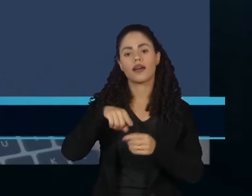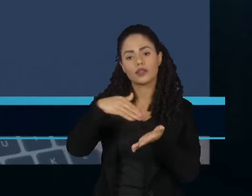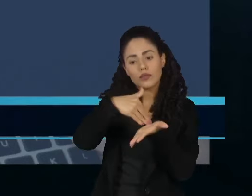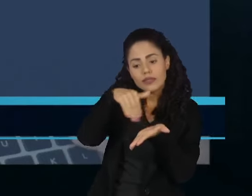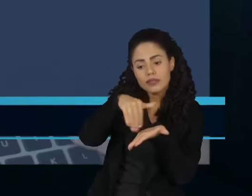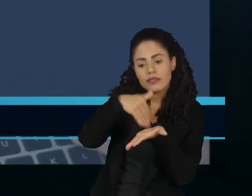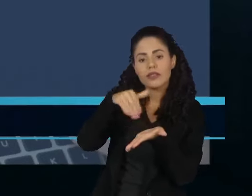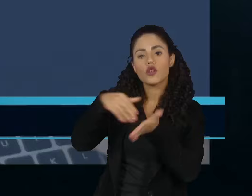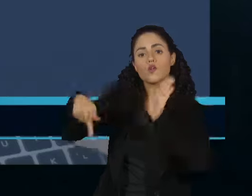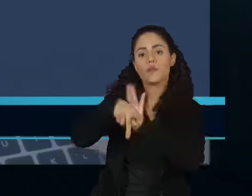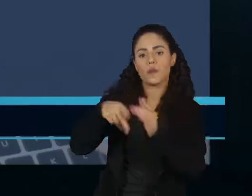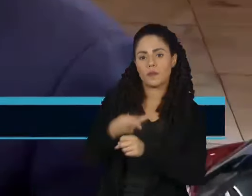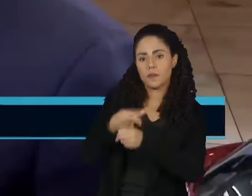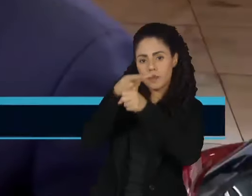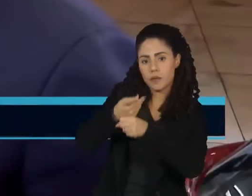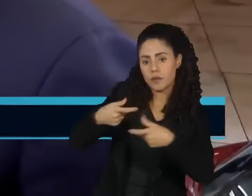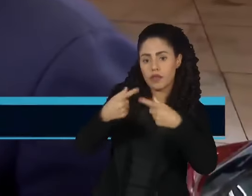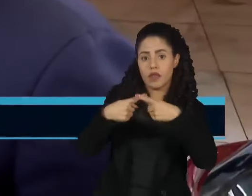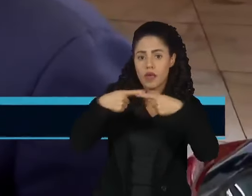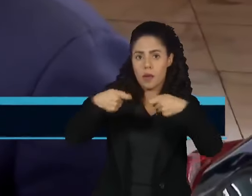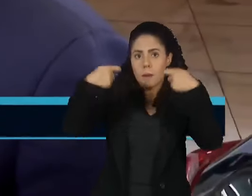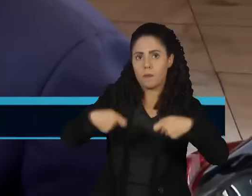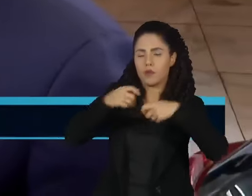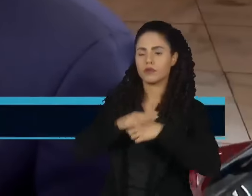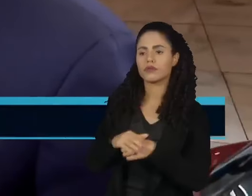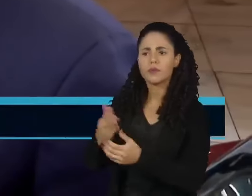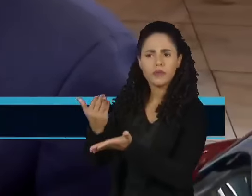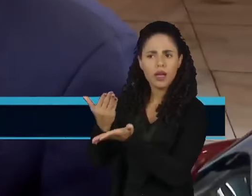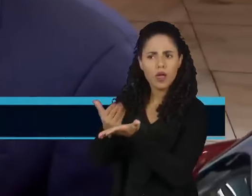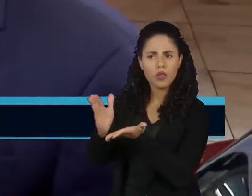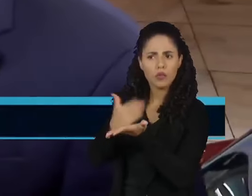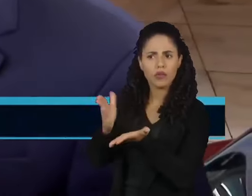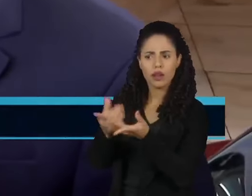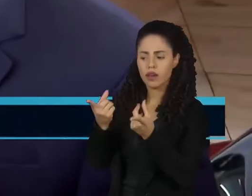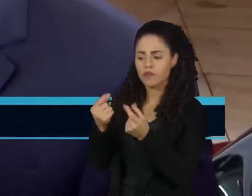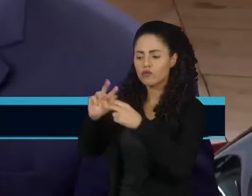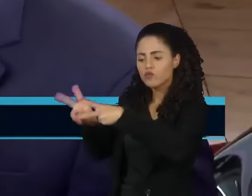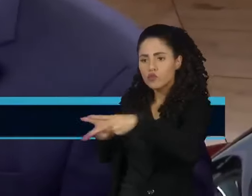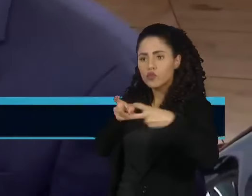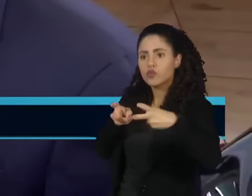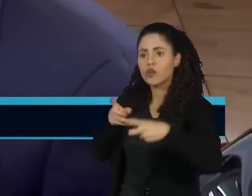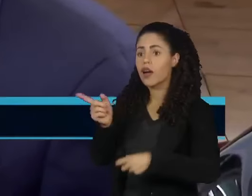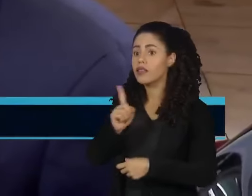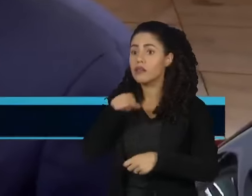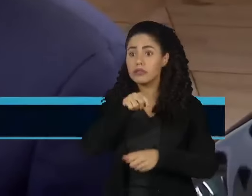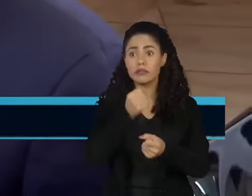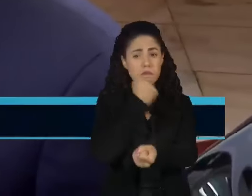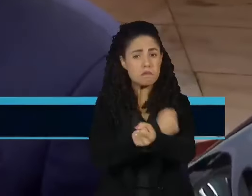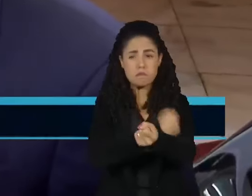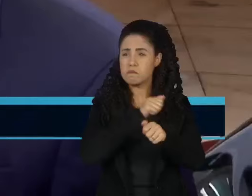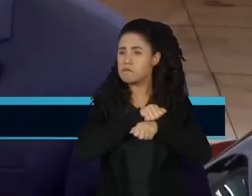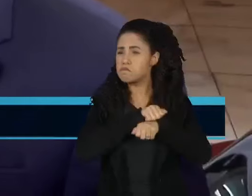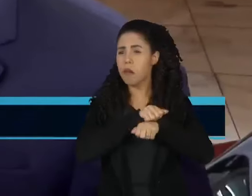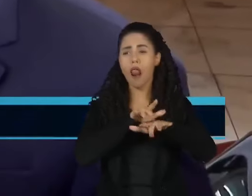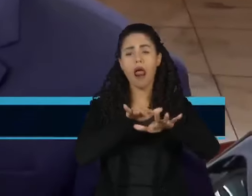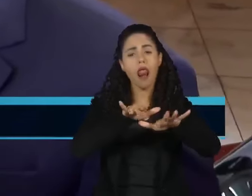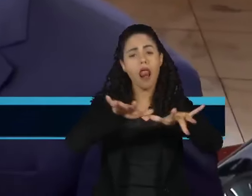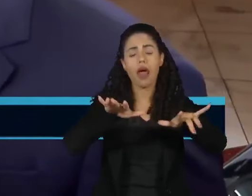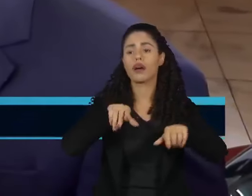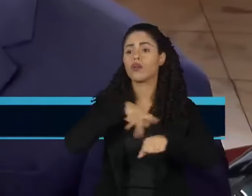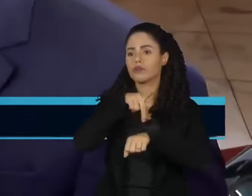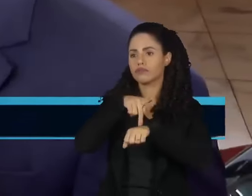de Prêmios e Apostas. Não tem nada a ver com a arrecadação. Isso tem a ver com uma pandemia que está instalada no